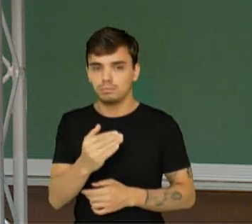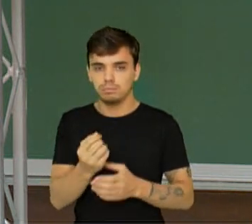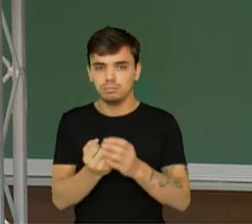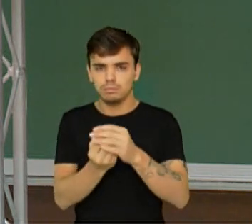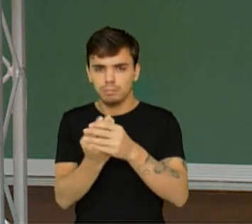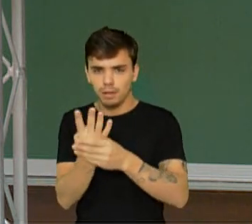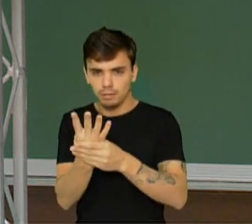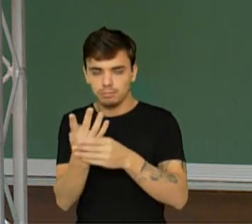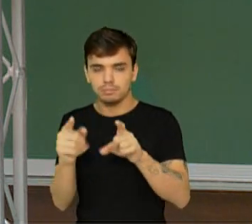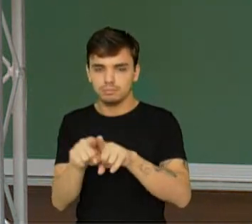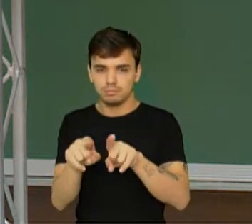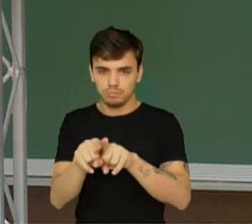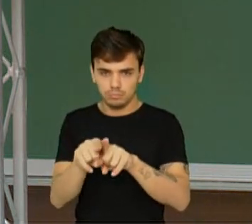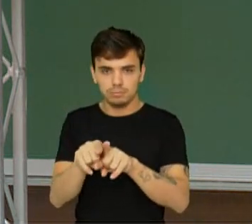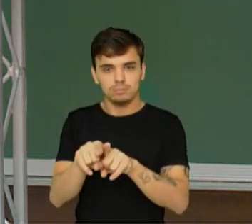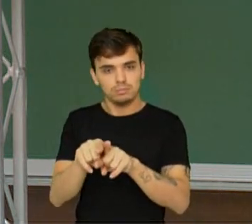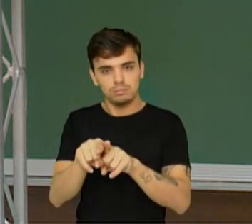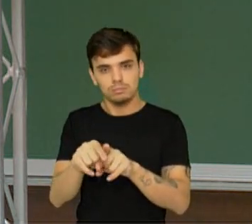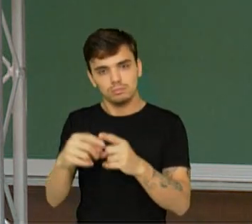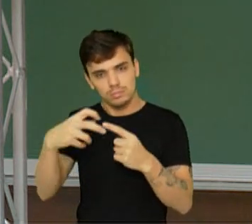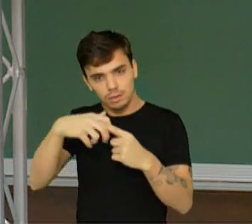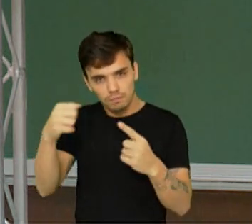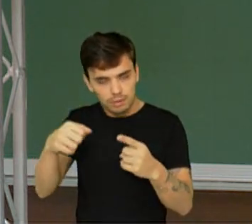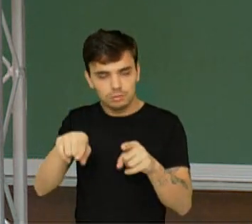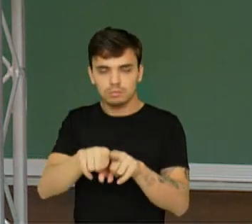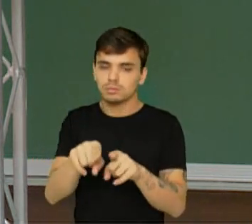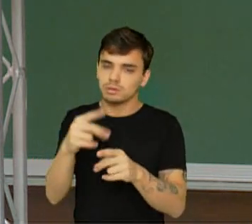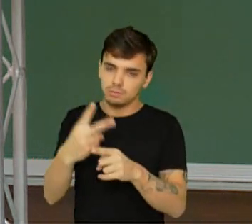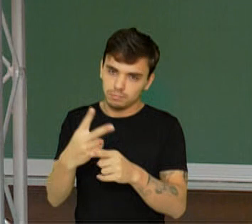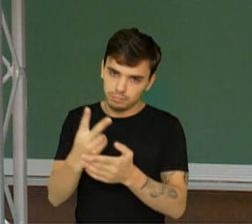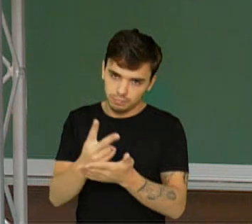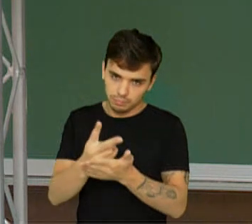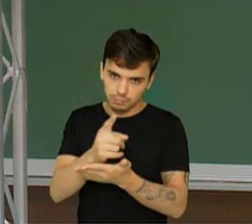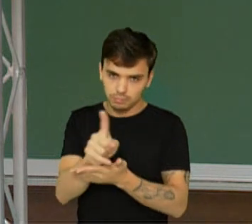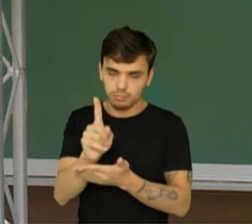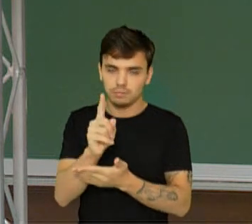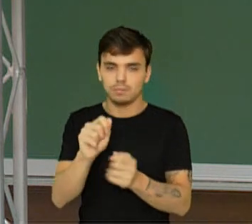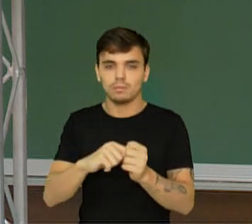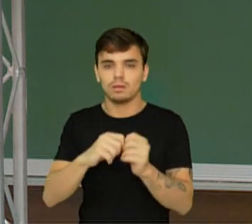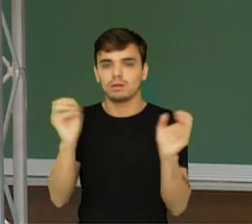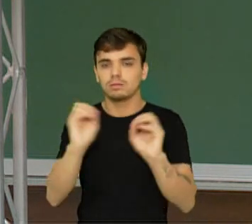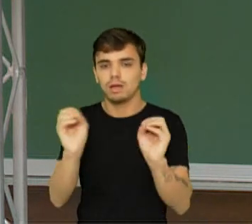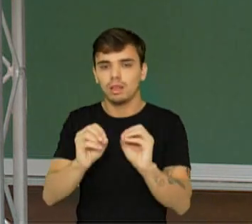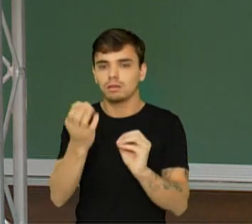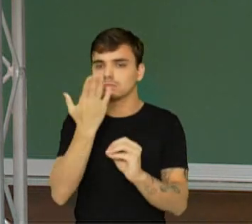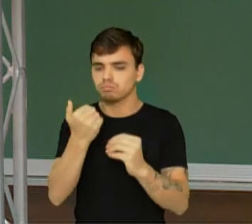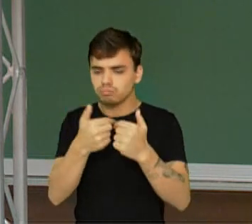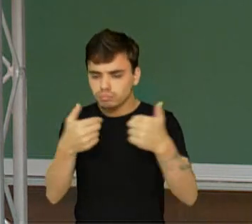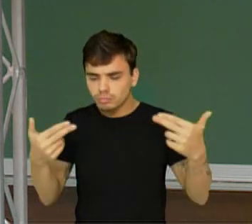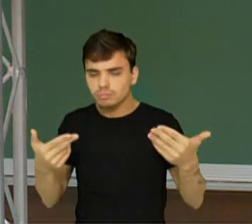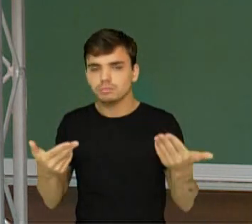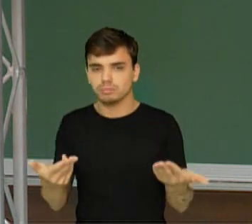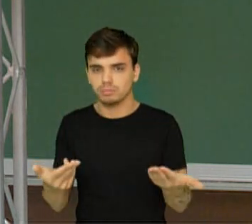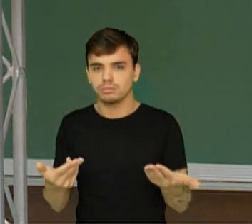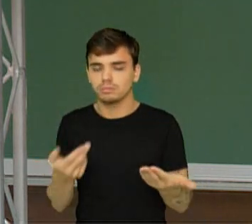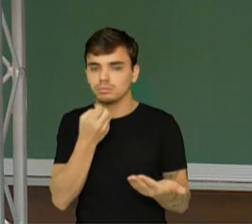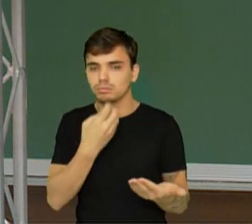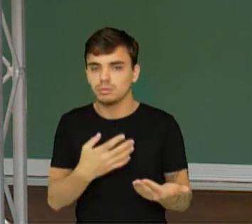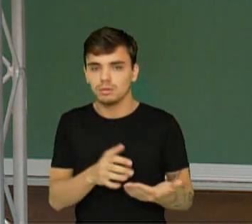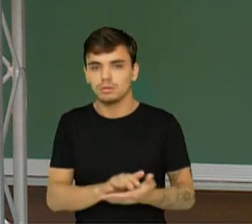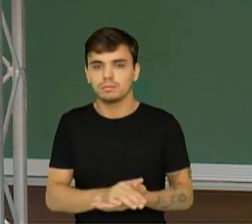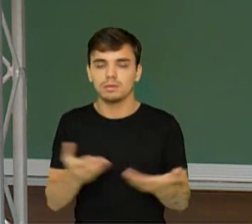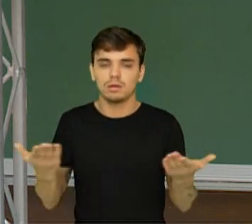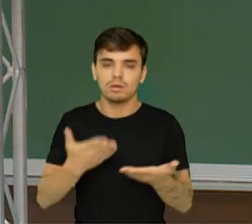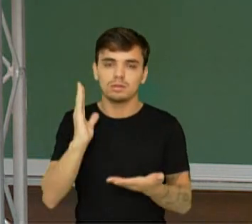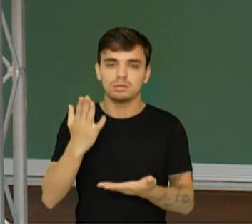batatas fritas, o refresco, porque, como sempre, você, né, não fez uma refeição, uma boa refeição, e agora